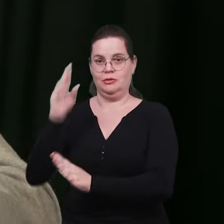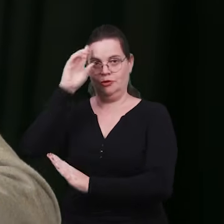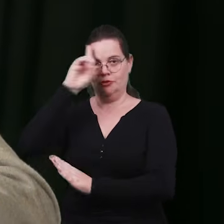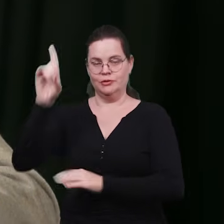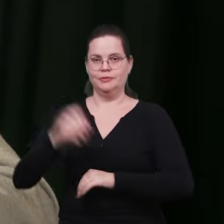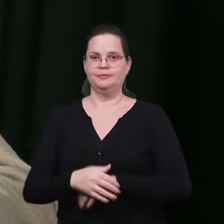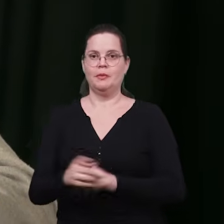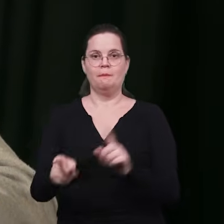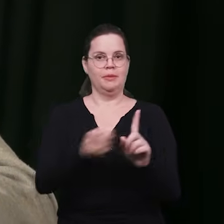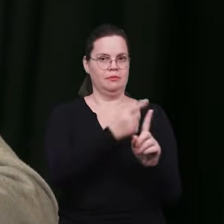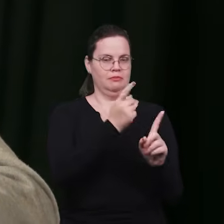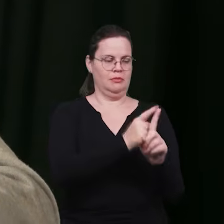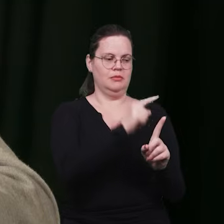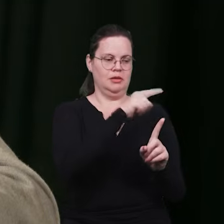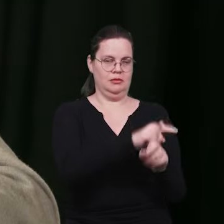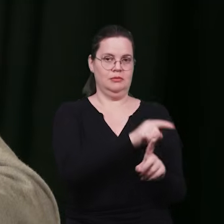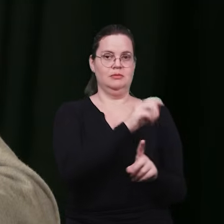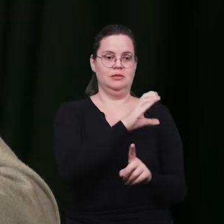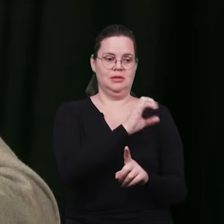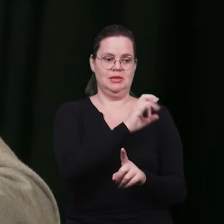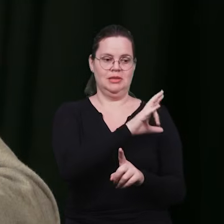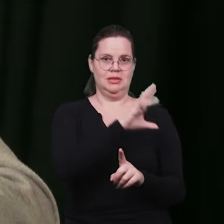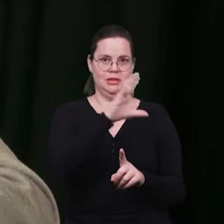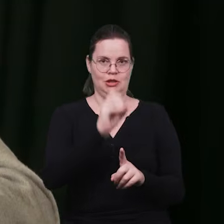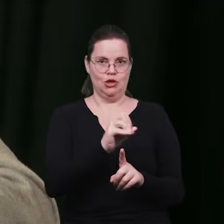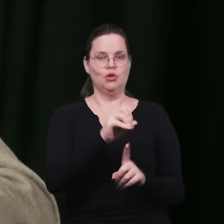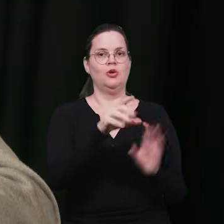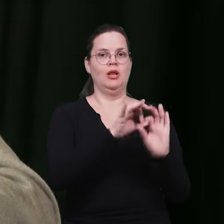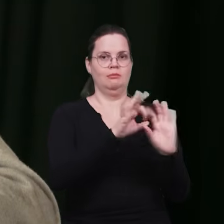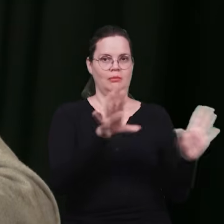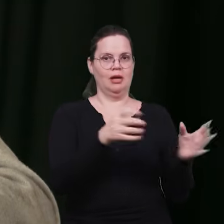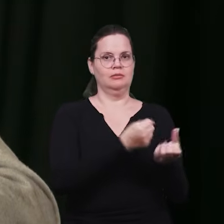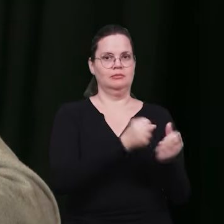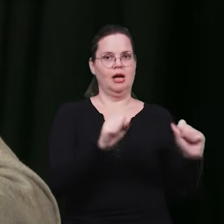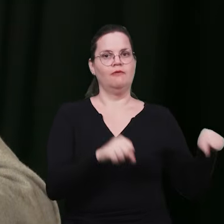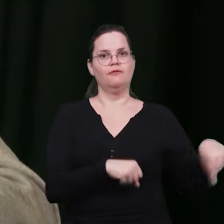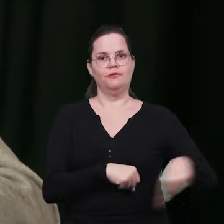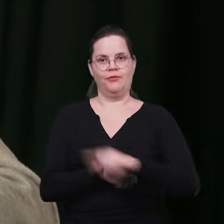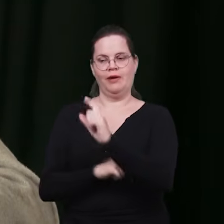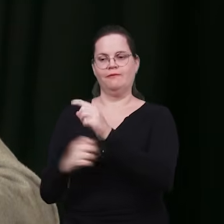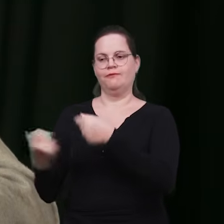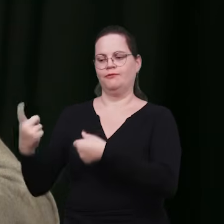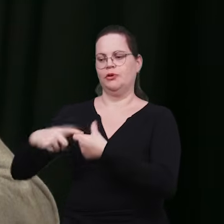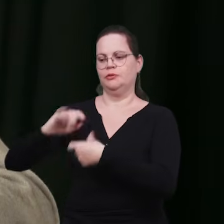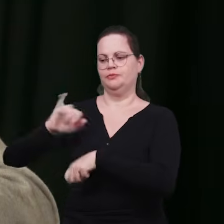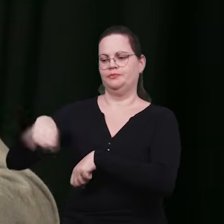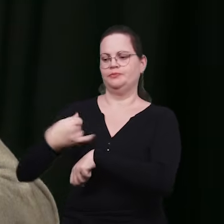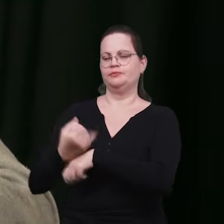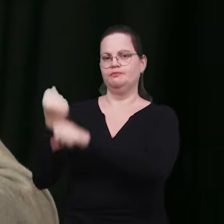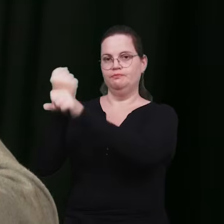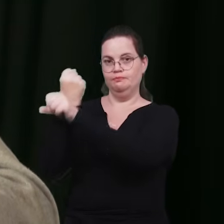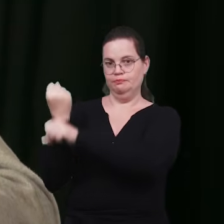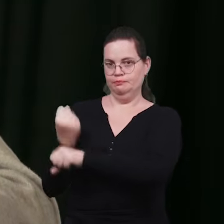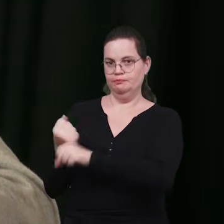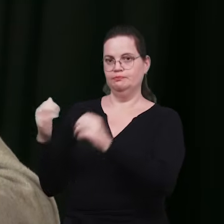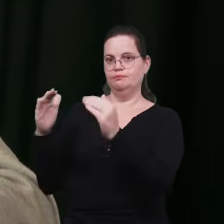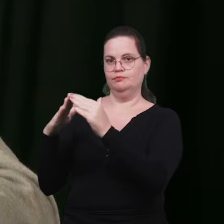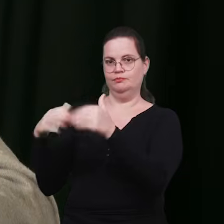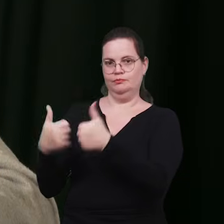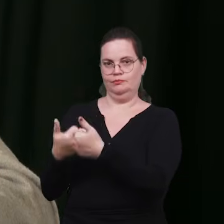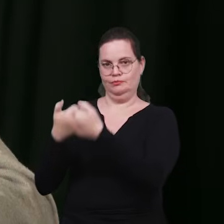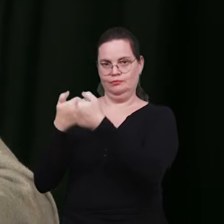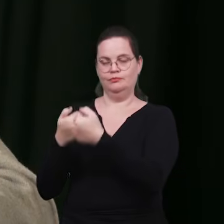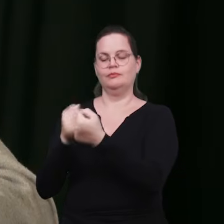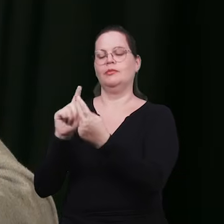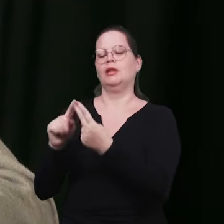através de Ciro, o povo vai para Jerusalém para reerguer o templo. Através